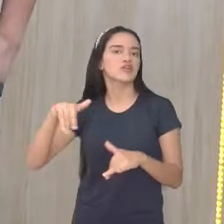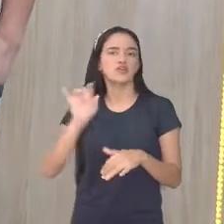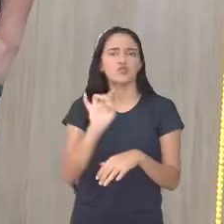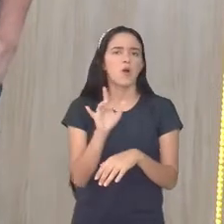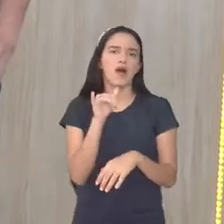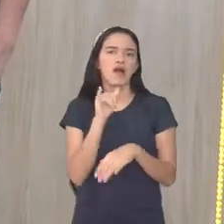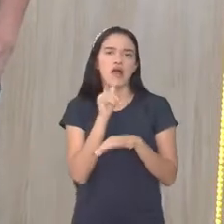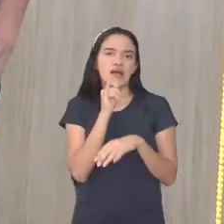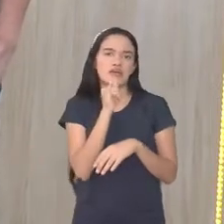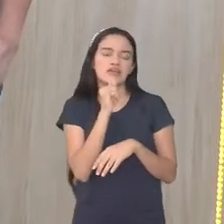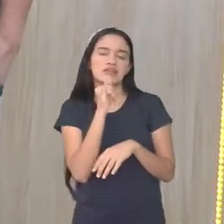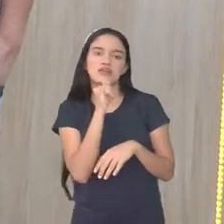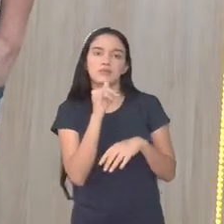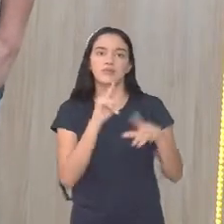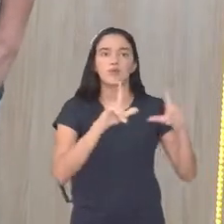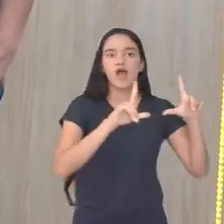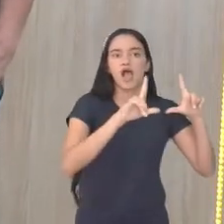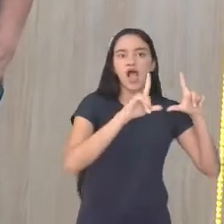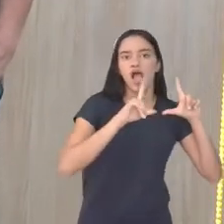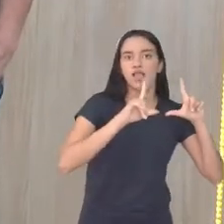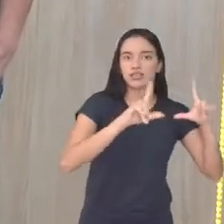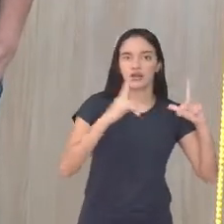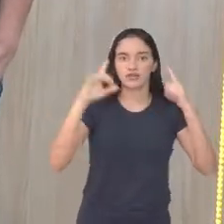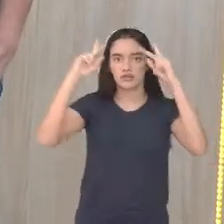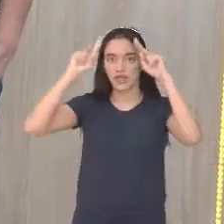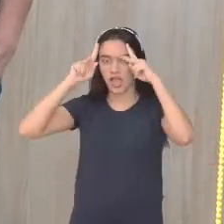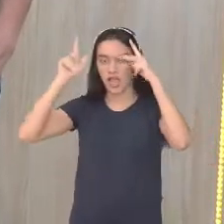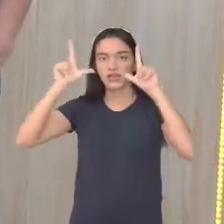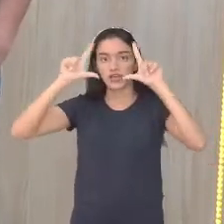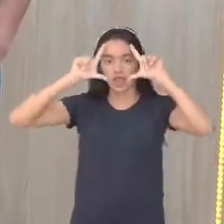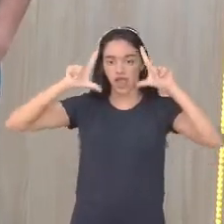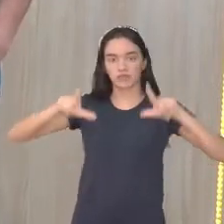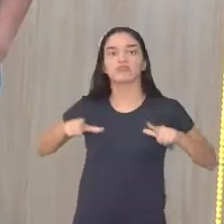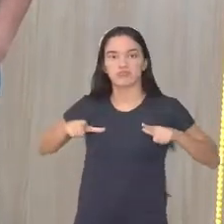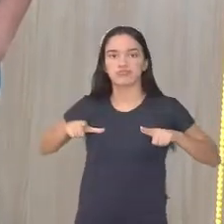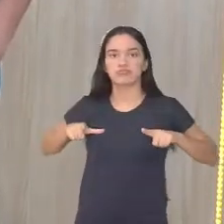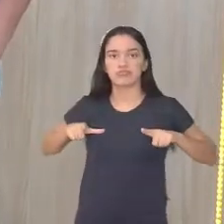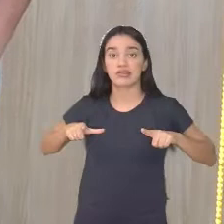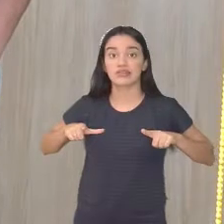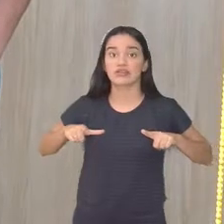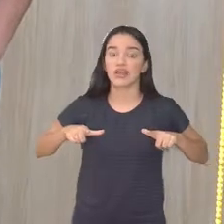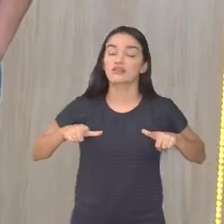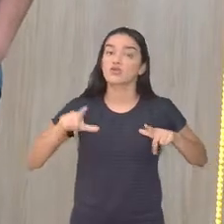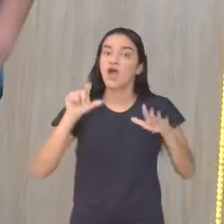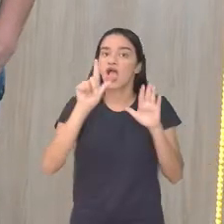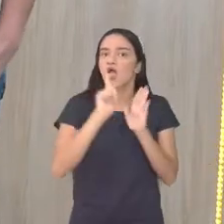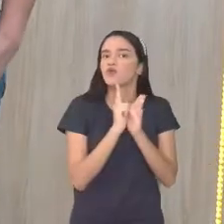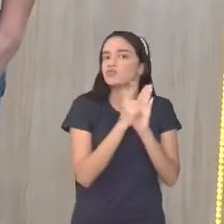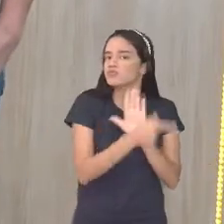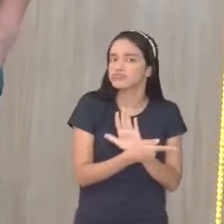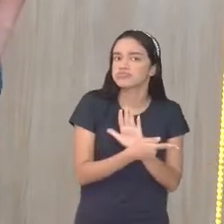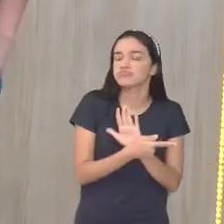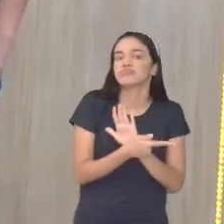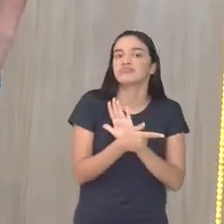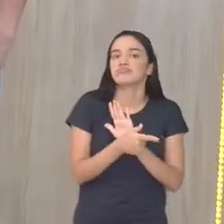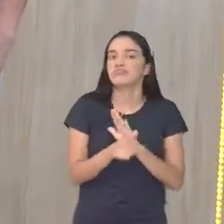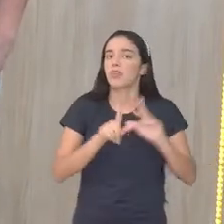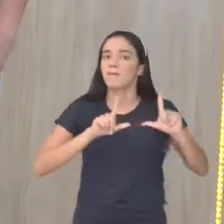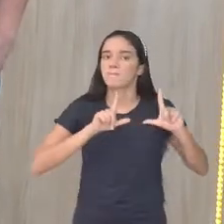convidá-la hoje para ser minha parceira, porque hoje a gente vai falar de um assunto que pertence,